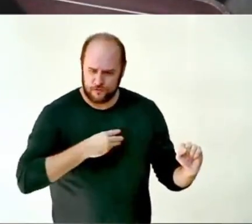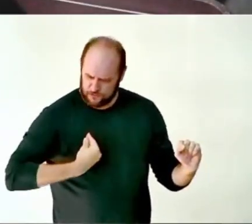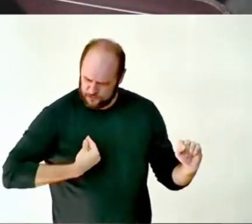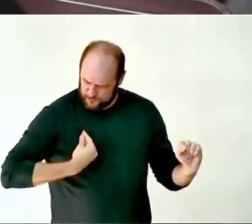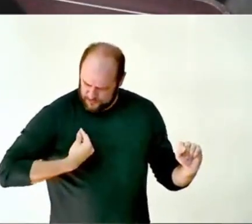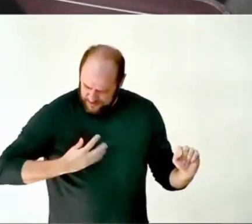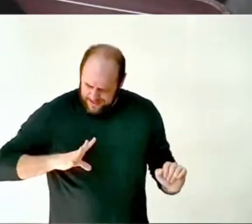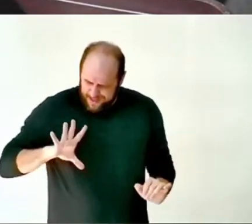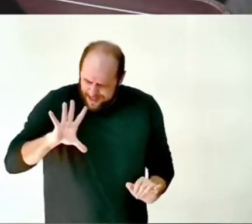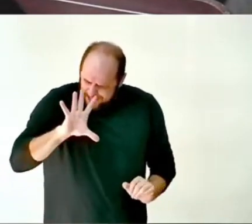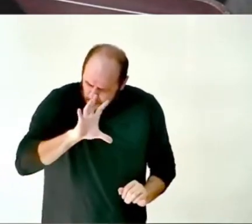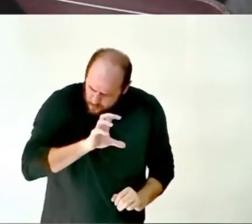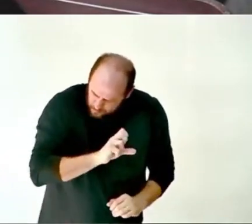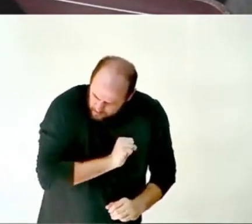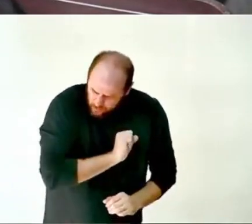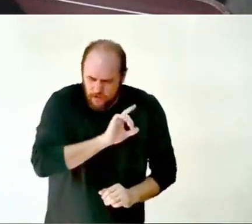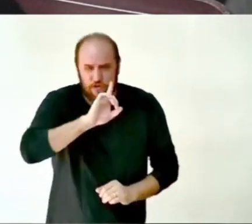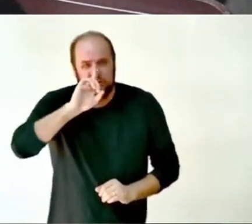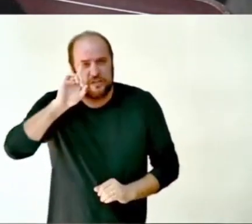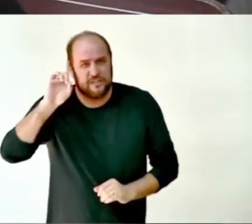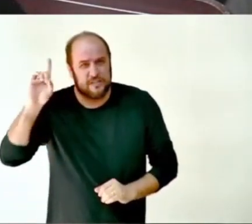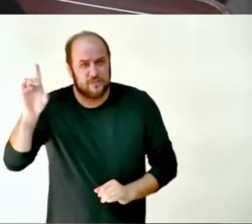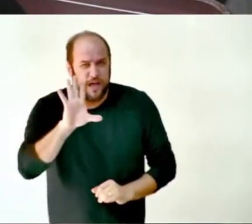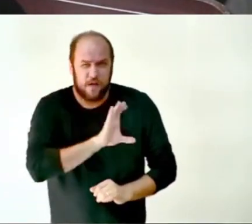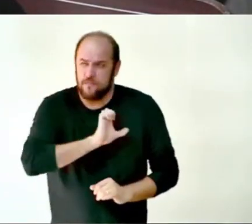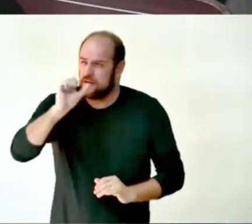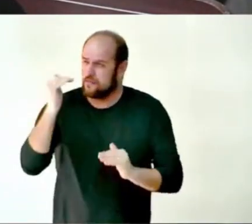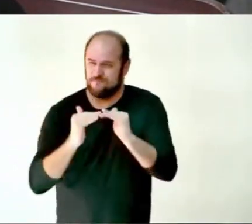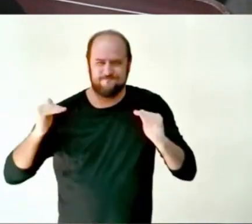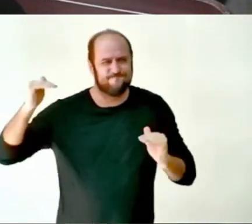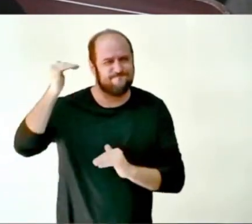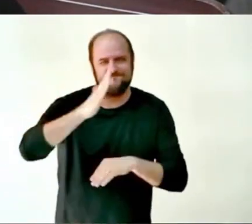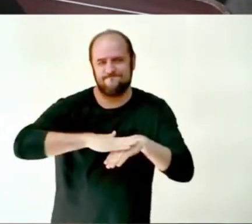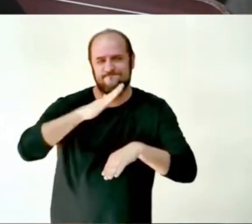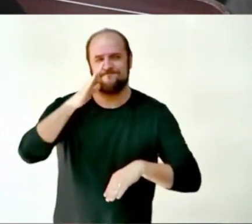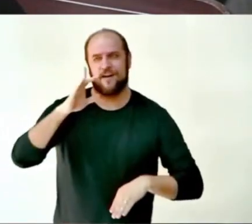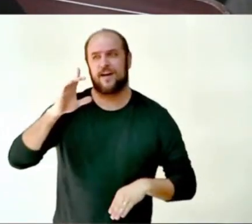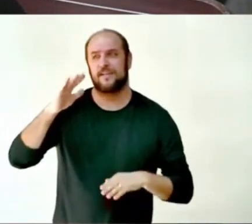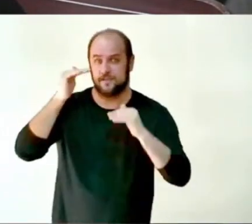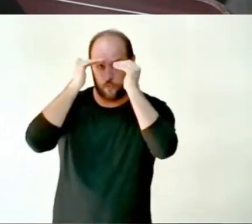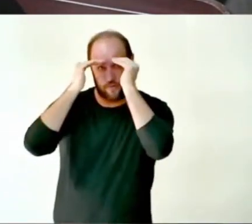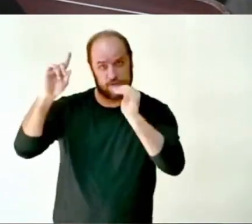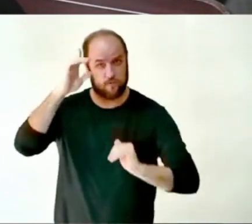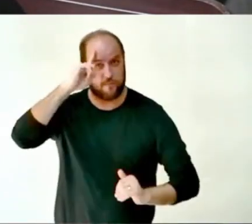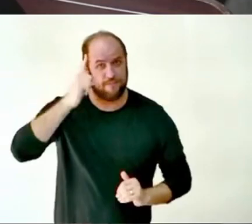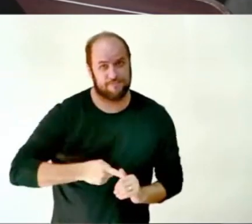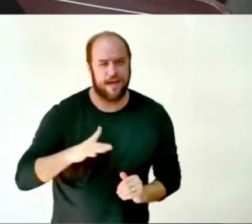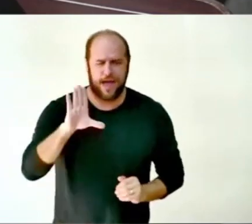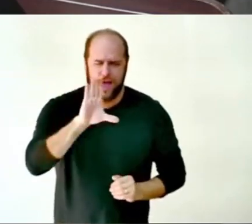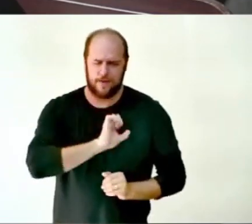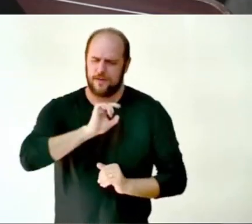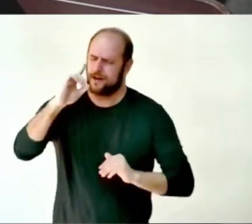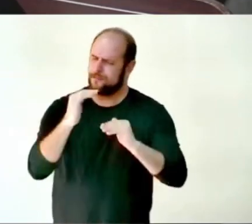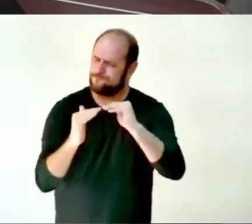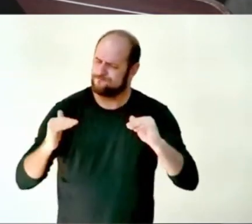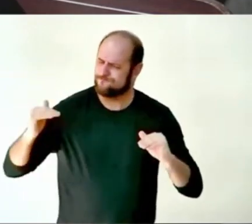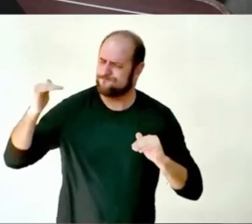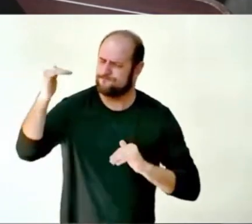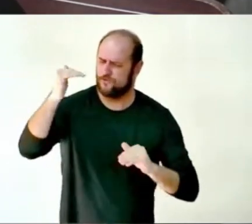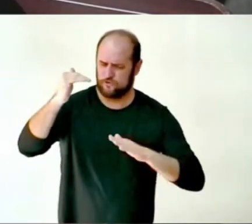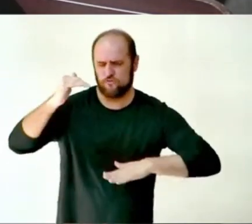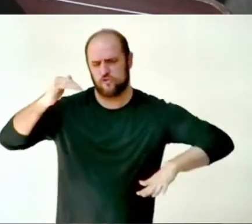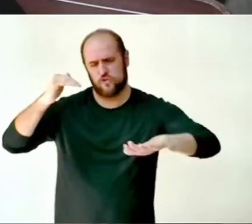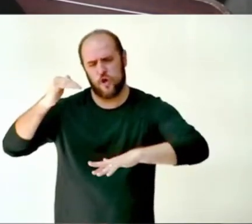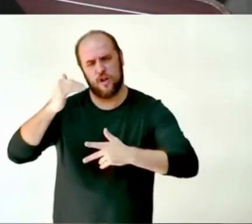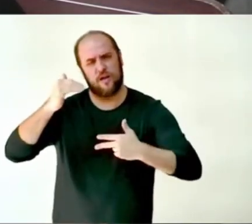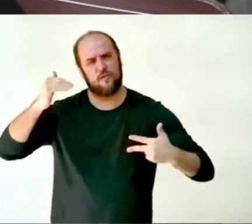o amor a Deus, amamos a Deus sobre todas as coisas, como um mandamento inclusive, amai a Deus sobre todas as coisas,